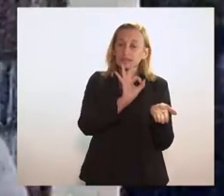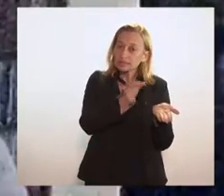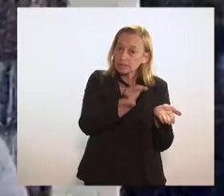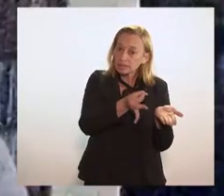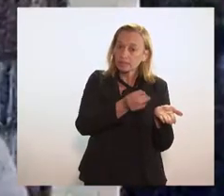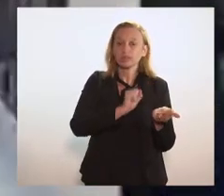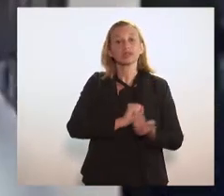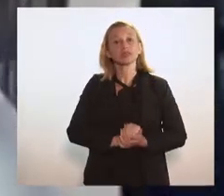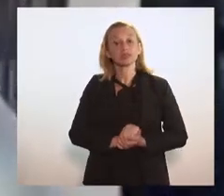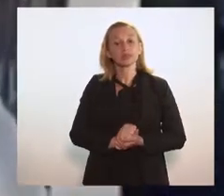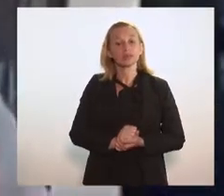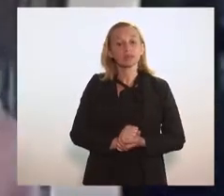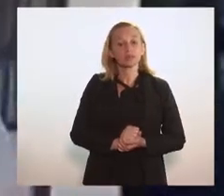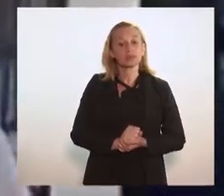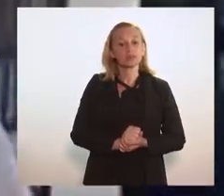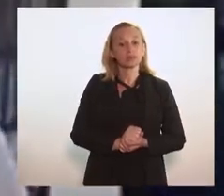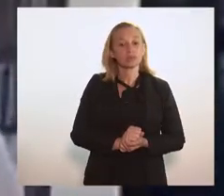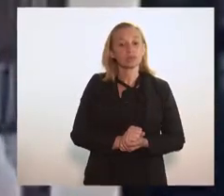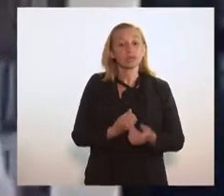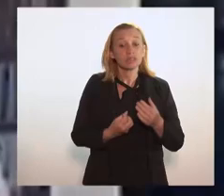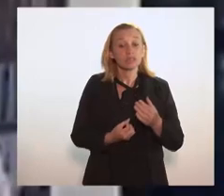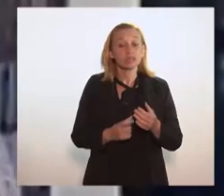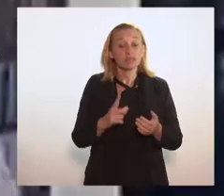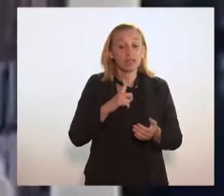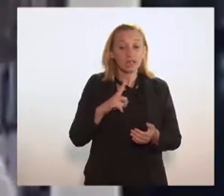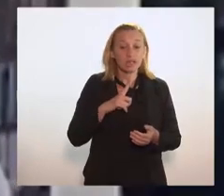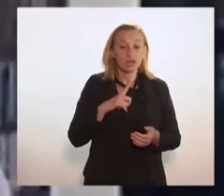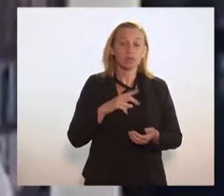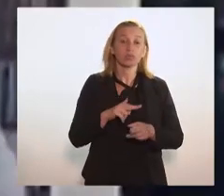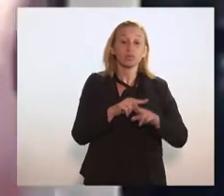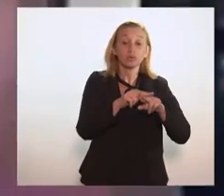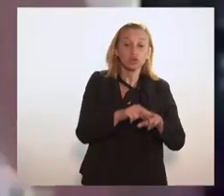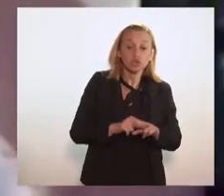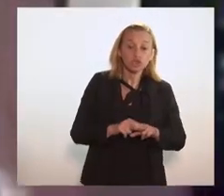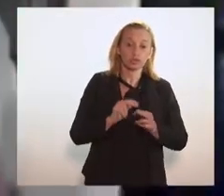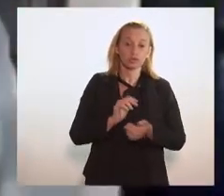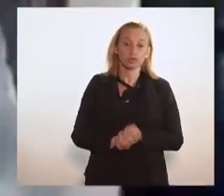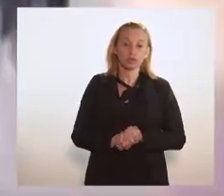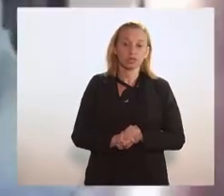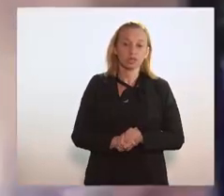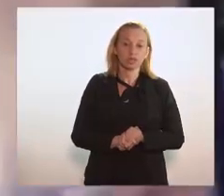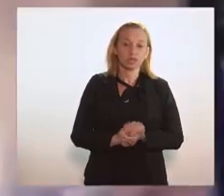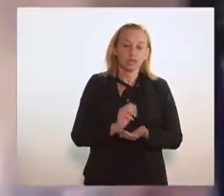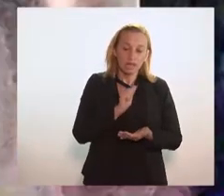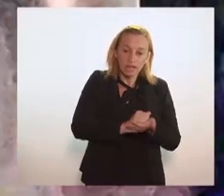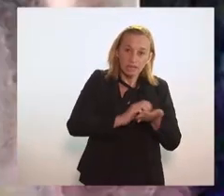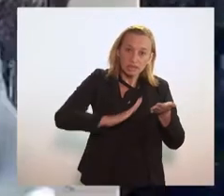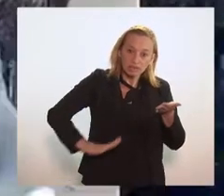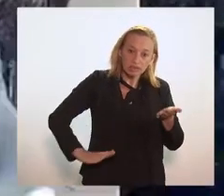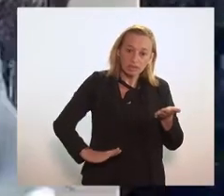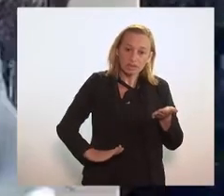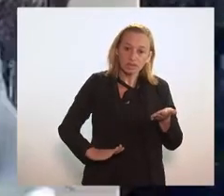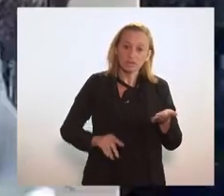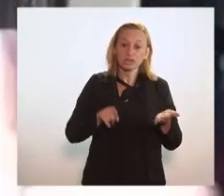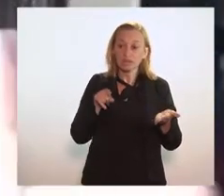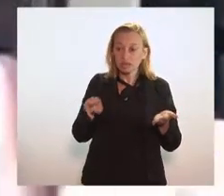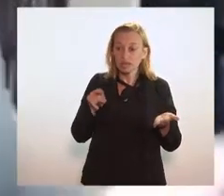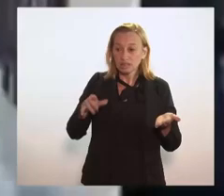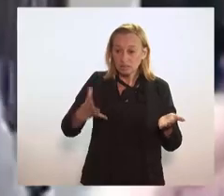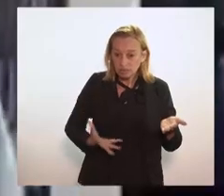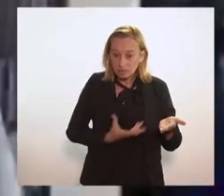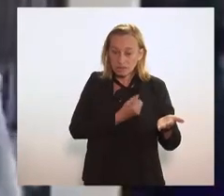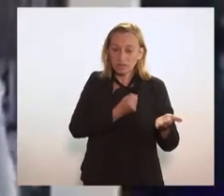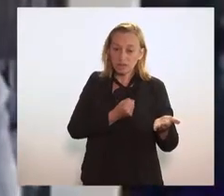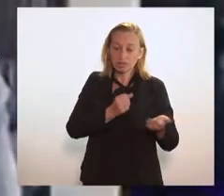automaticamente surgirão por conta da atividade destes que foram salvos